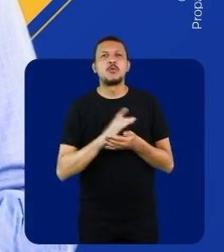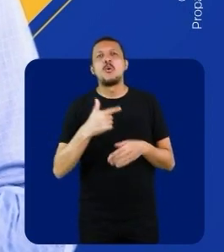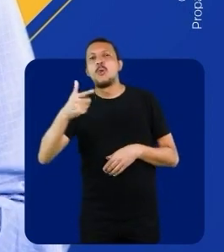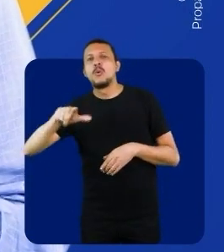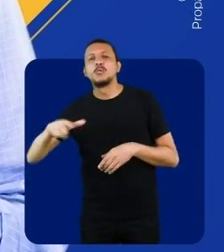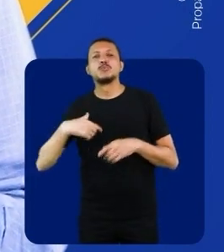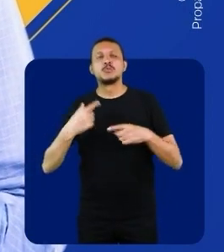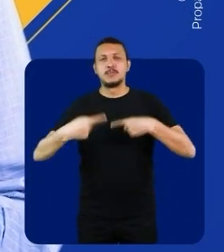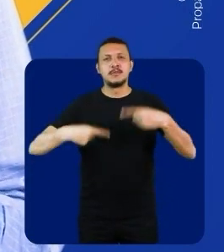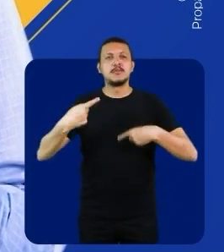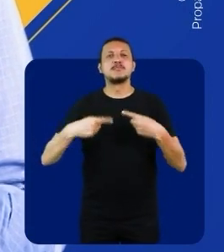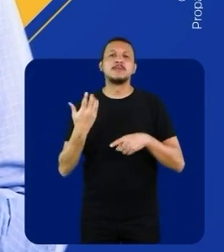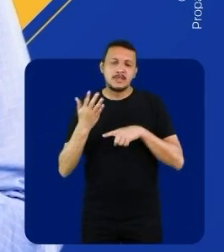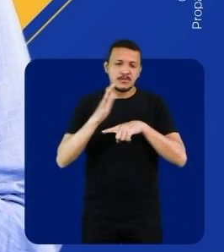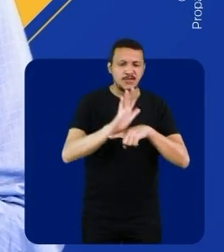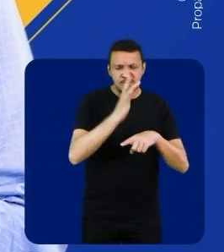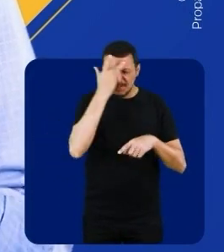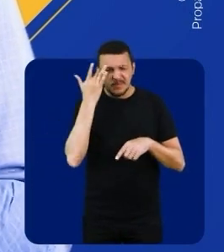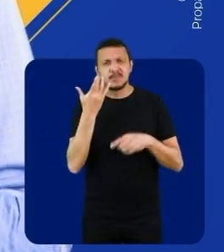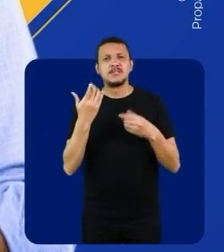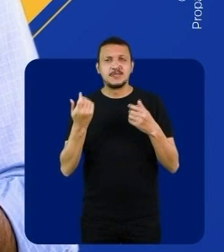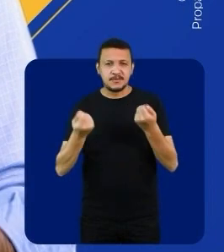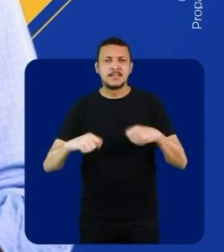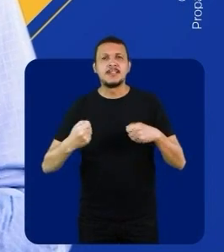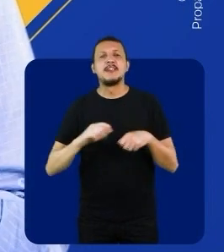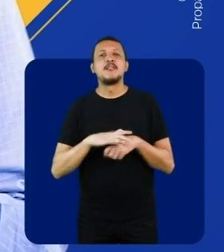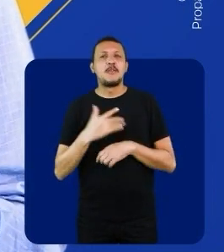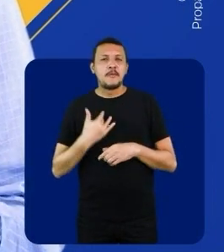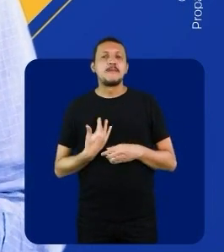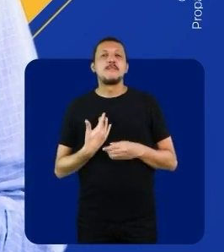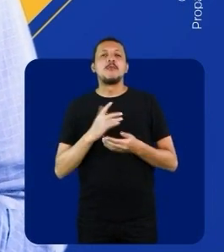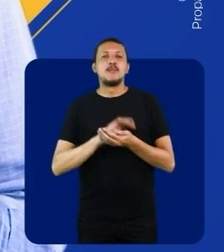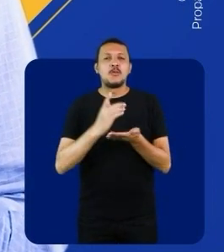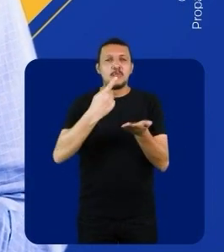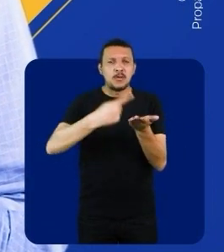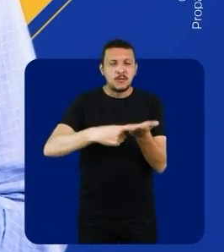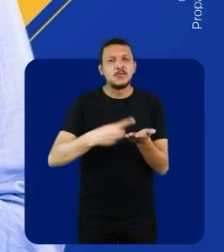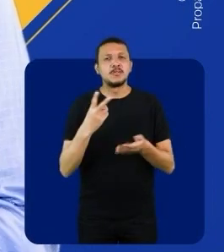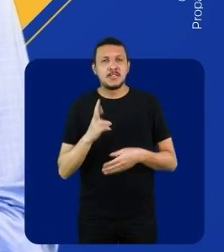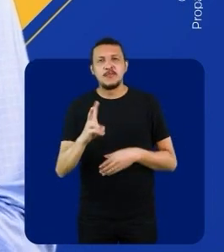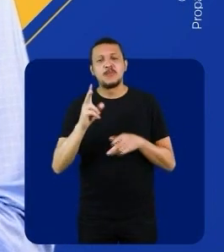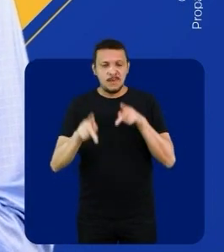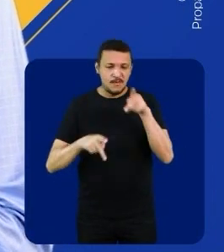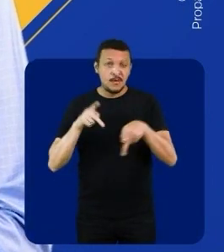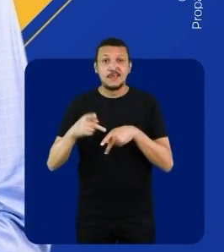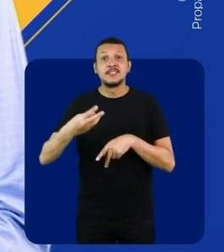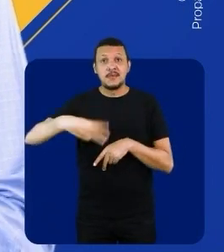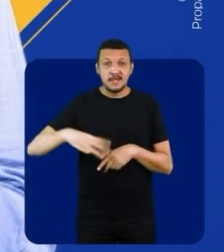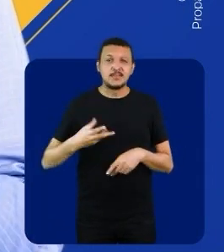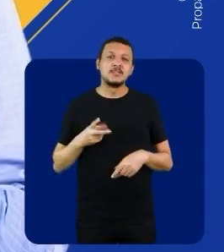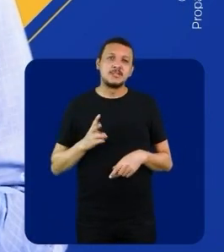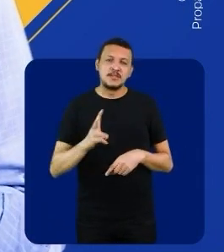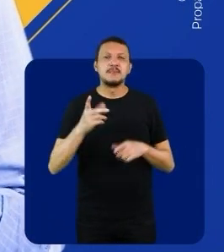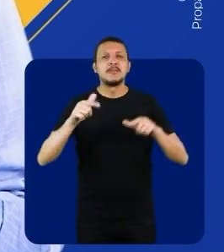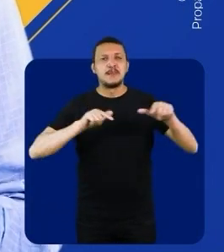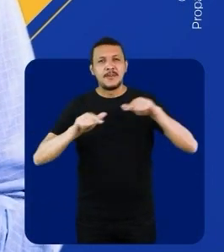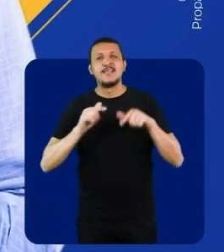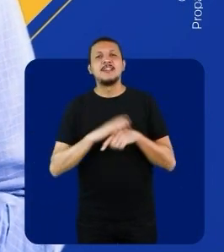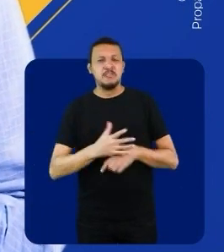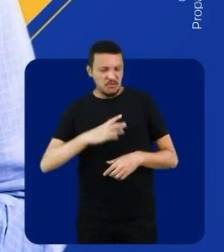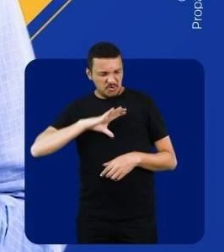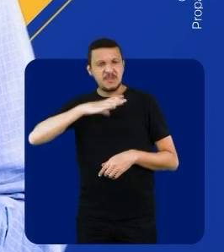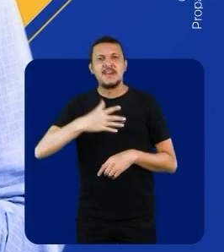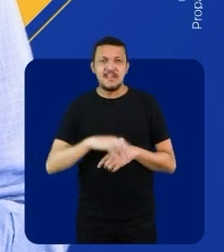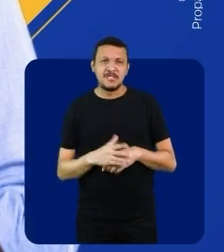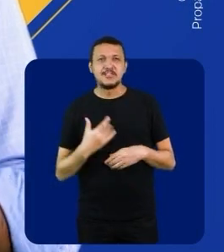foram essenciais para pequenos produtores e empreendedores do nosso estado. E intensifiquei esse trabalho durante a pandemia, quando mais precisar.